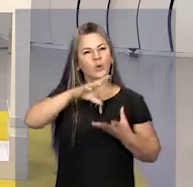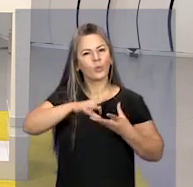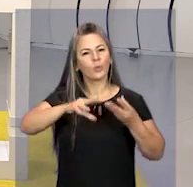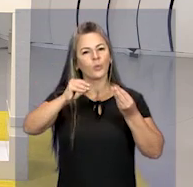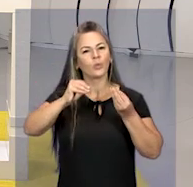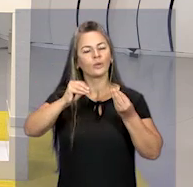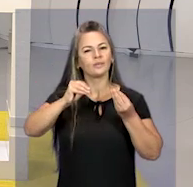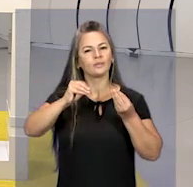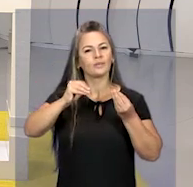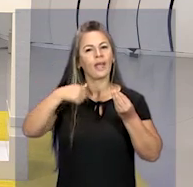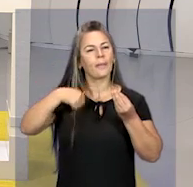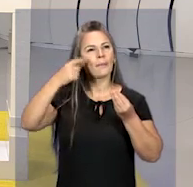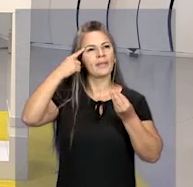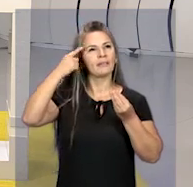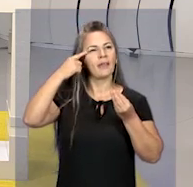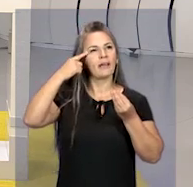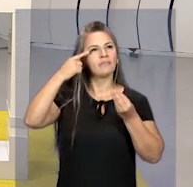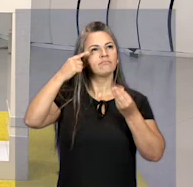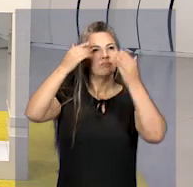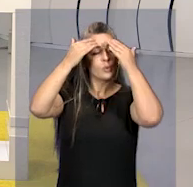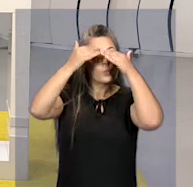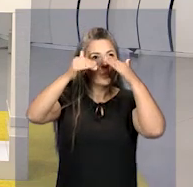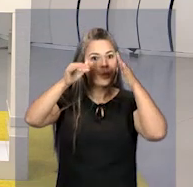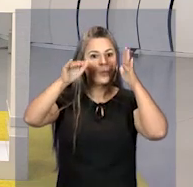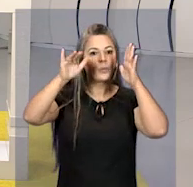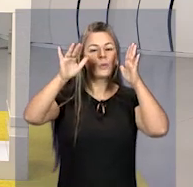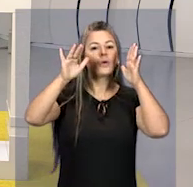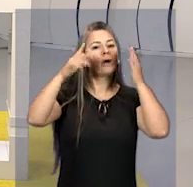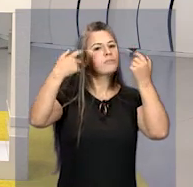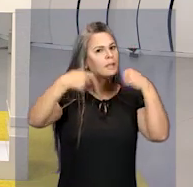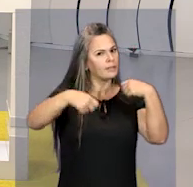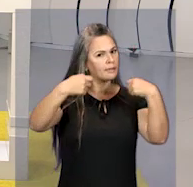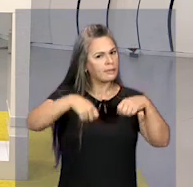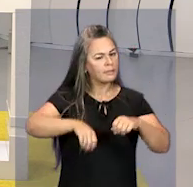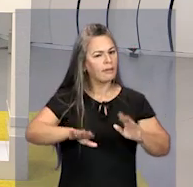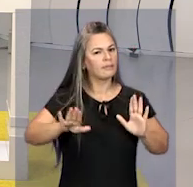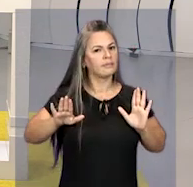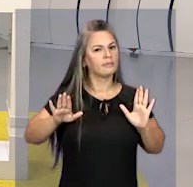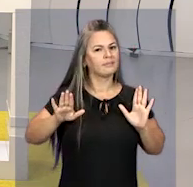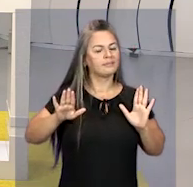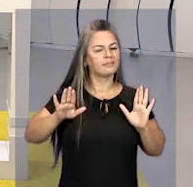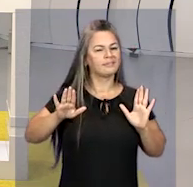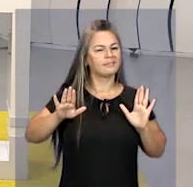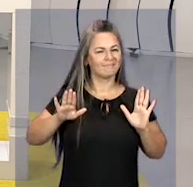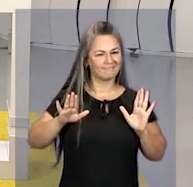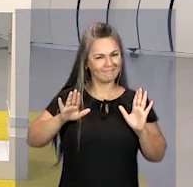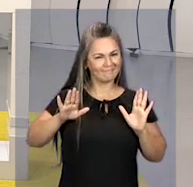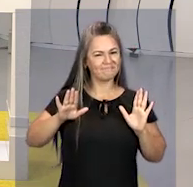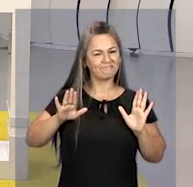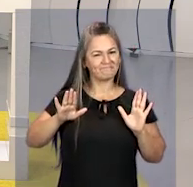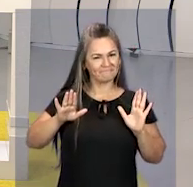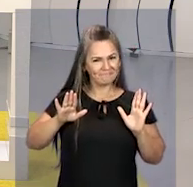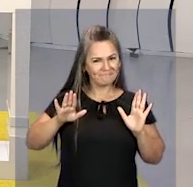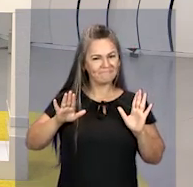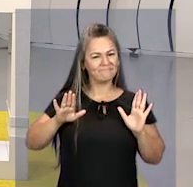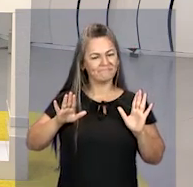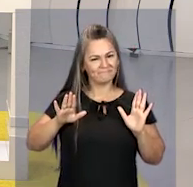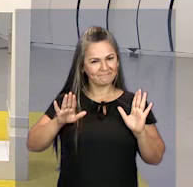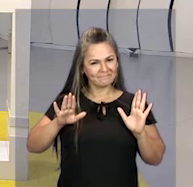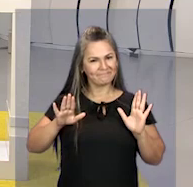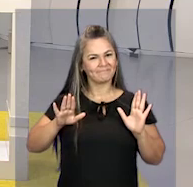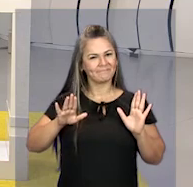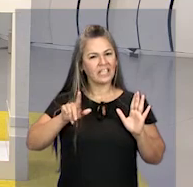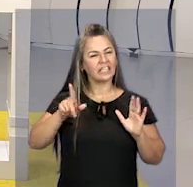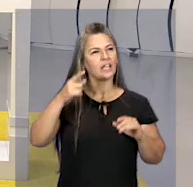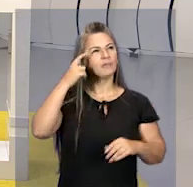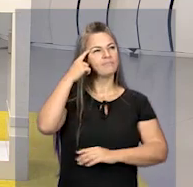pensar fora da caixa, é pensar fora daquilo que conseguimos palpar, fora daquilo que temos em mãos. E pensando